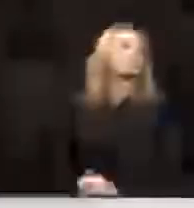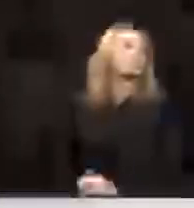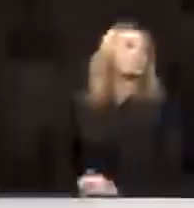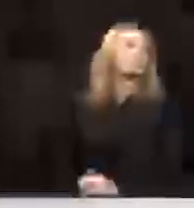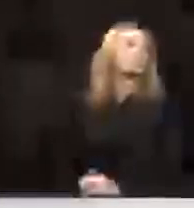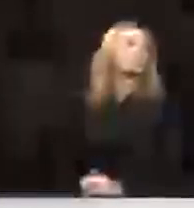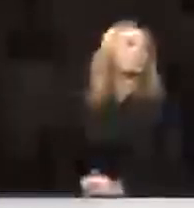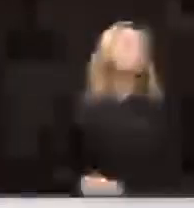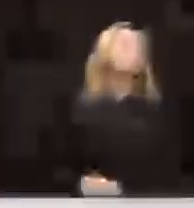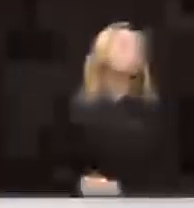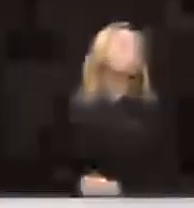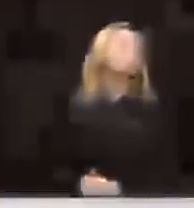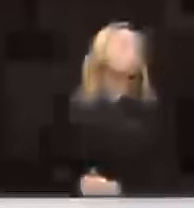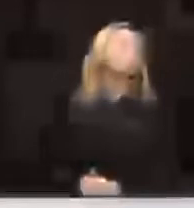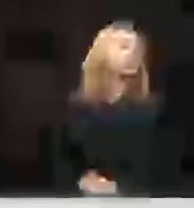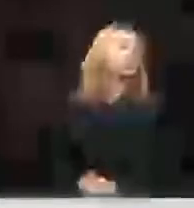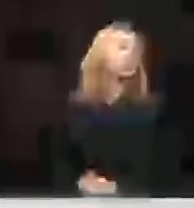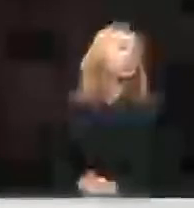causar nenhum dano